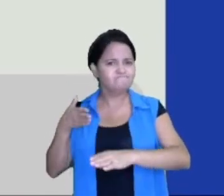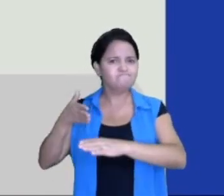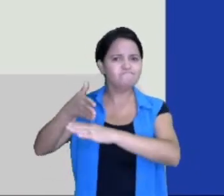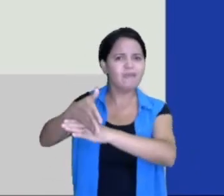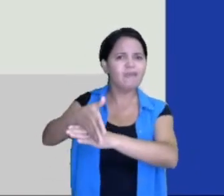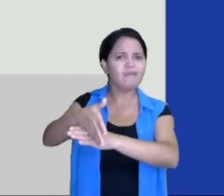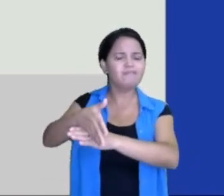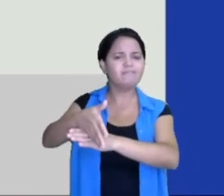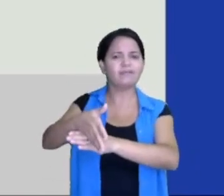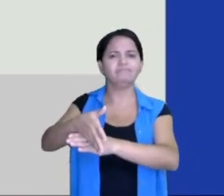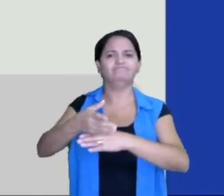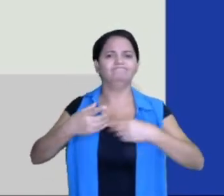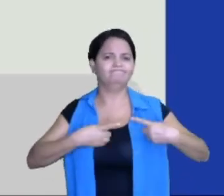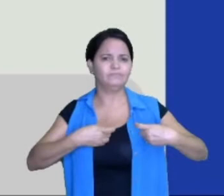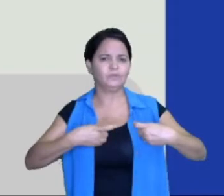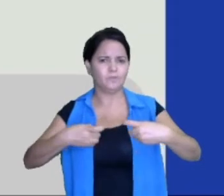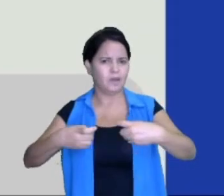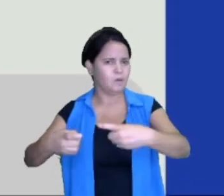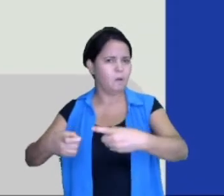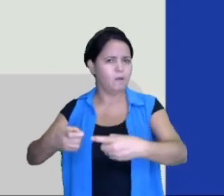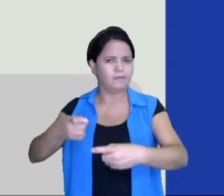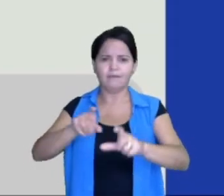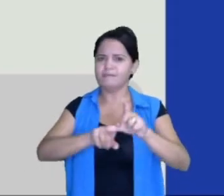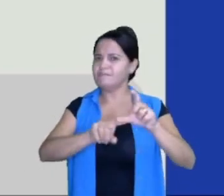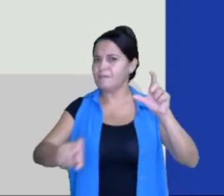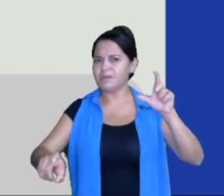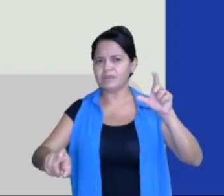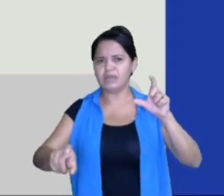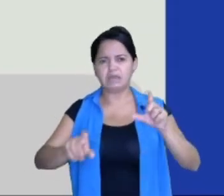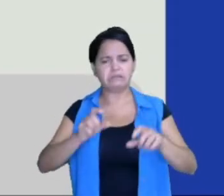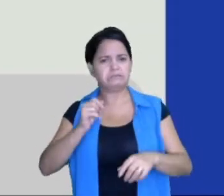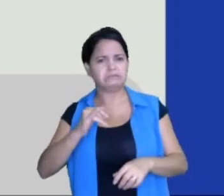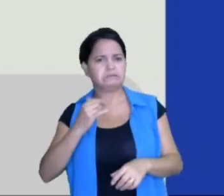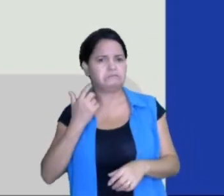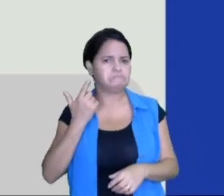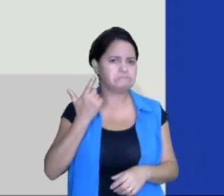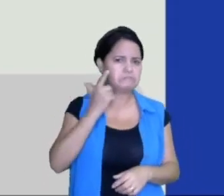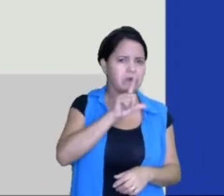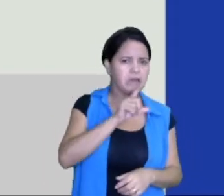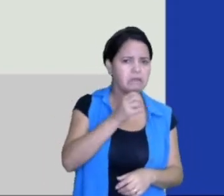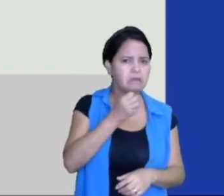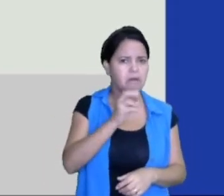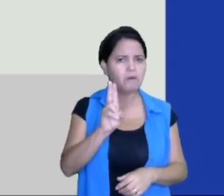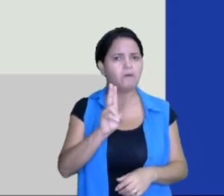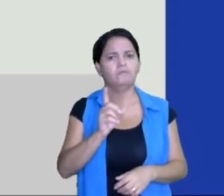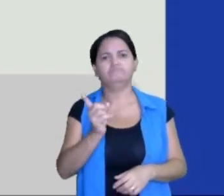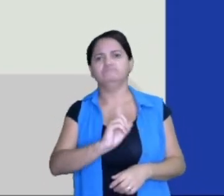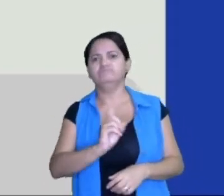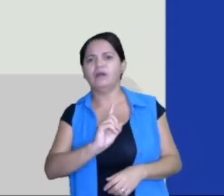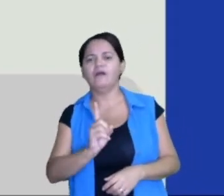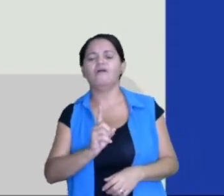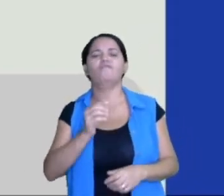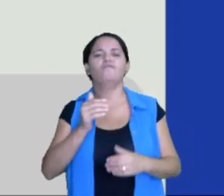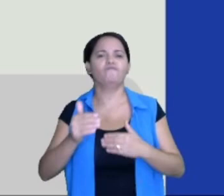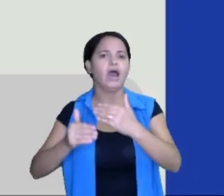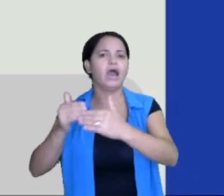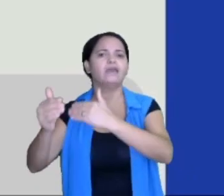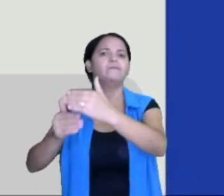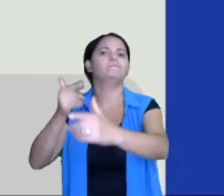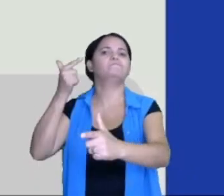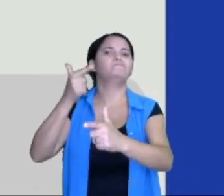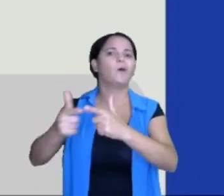independentemente de ser vitorioso ou não, terá problemas econômicos mais na